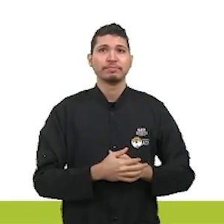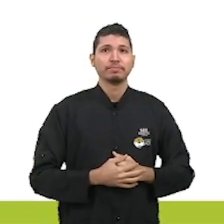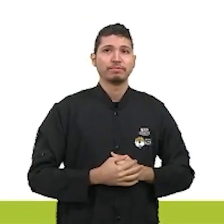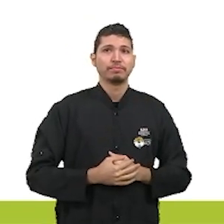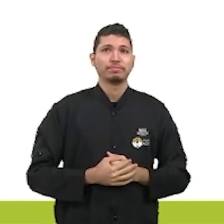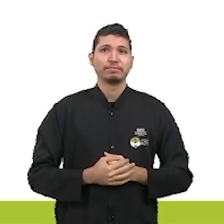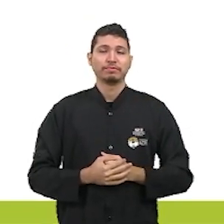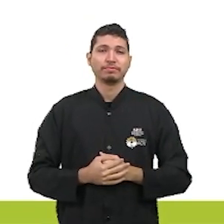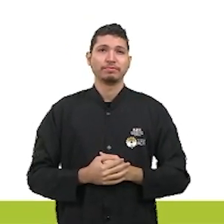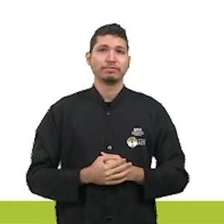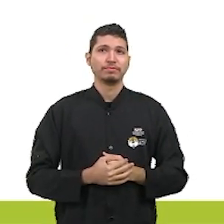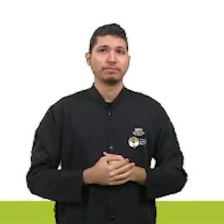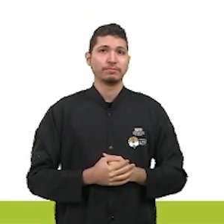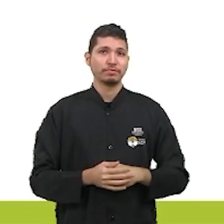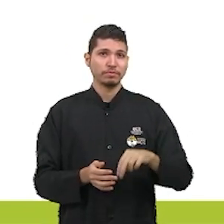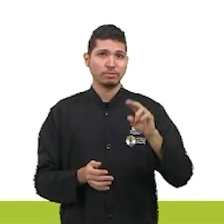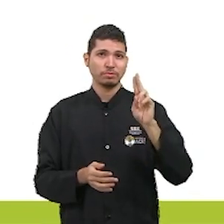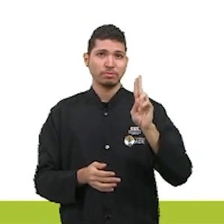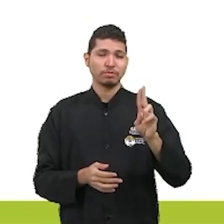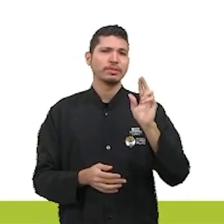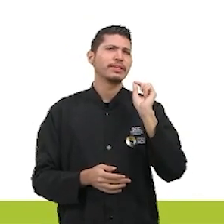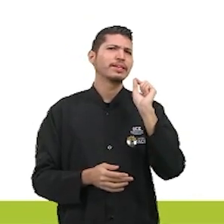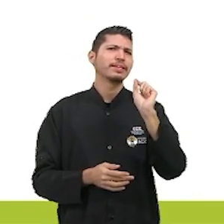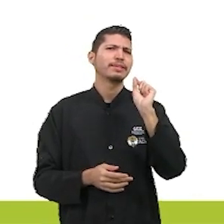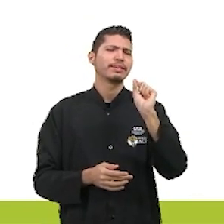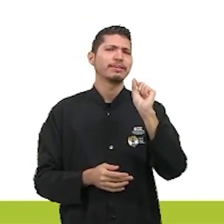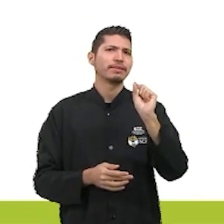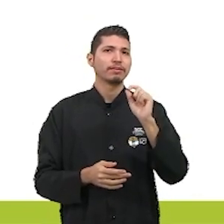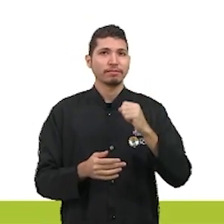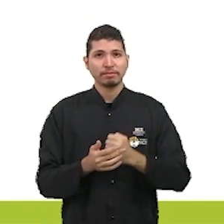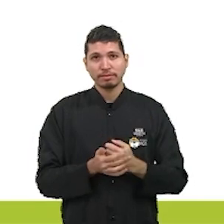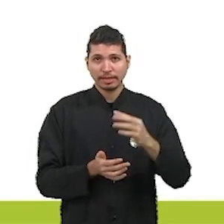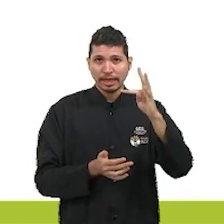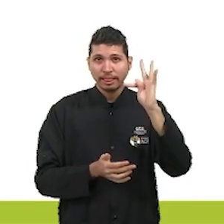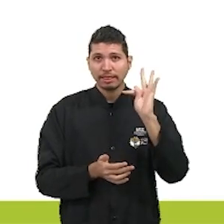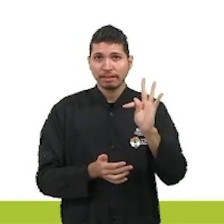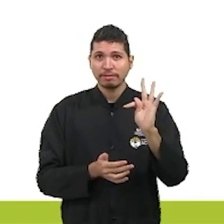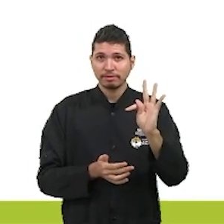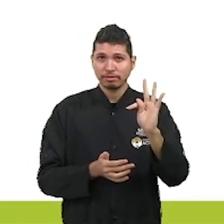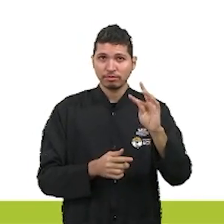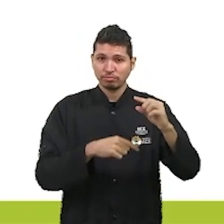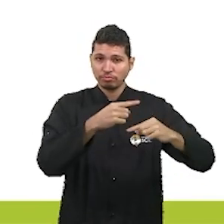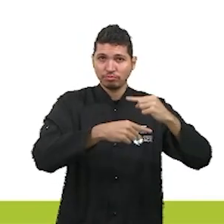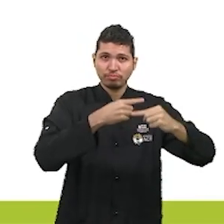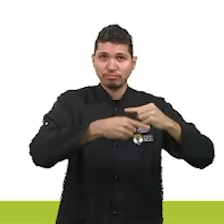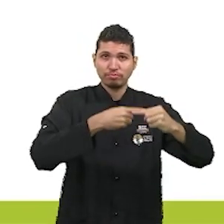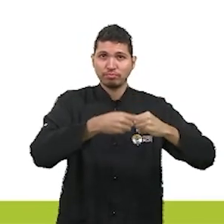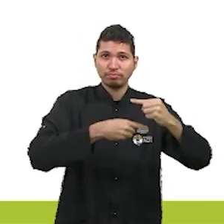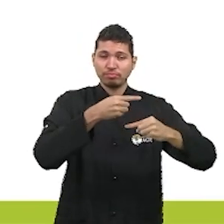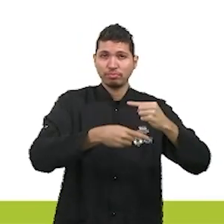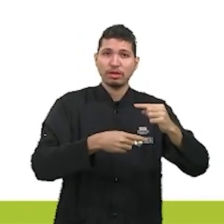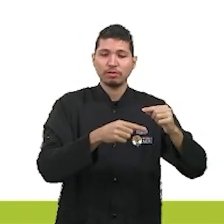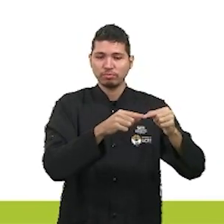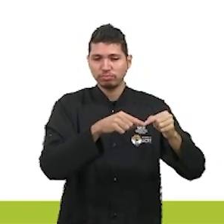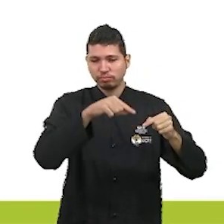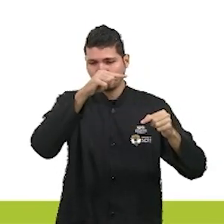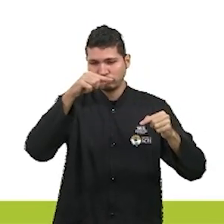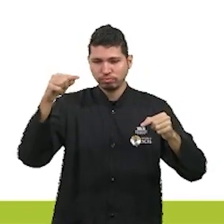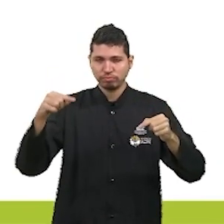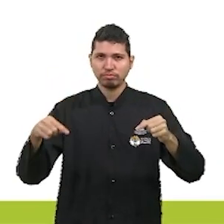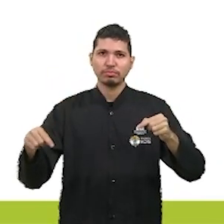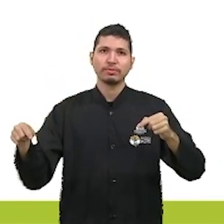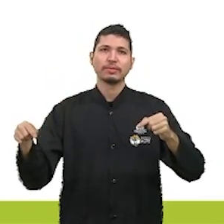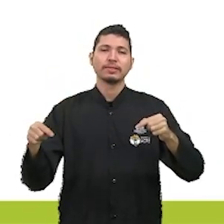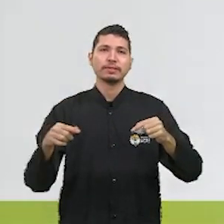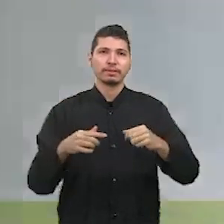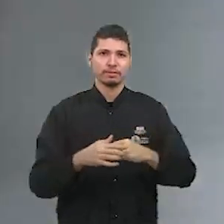seguinte, que o meu U, quem é meu U? O meu U é a tensão dos terminais dos geradores fornecidos ao circuito. Lembra que eu disse